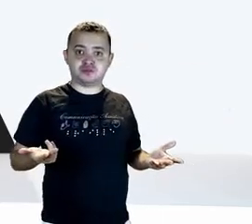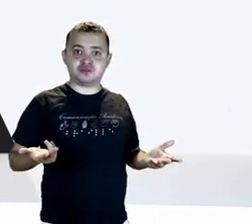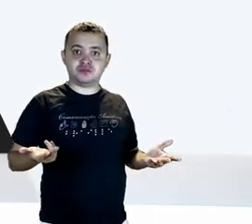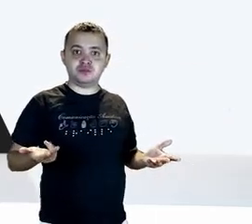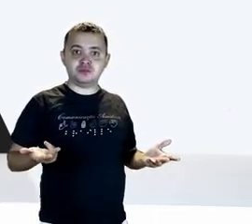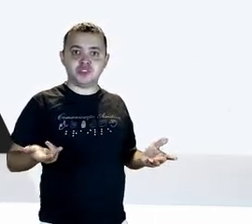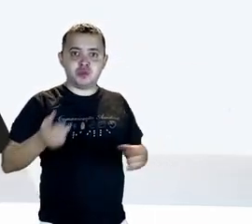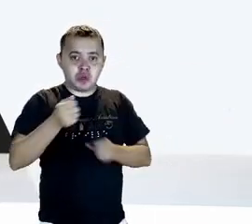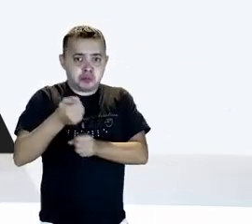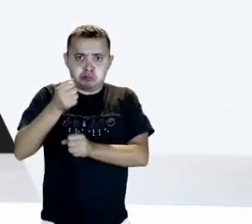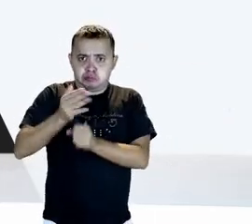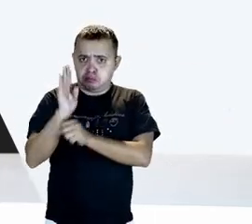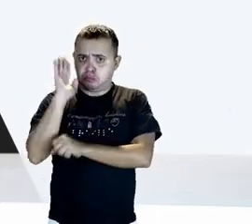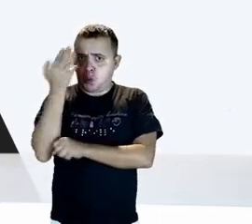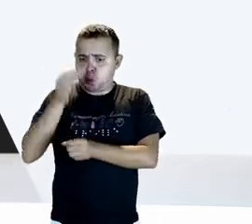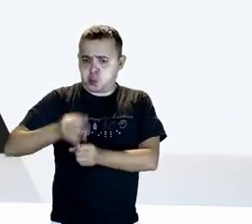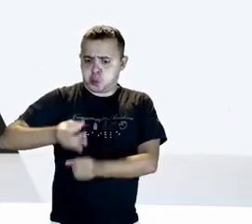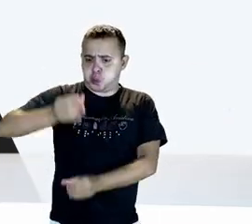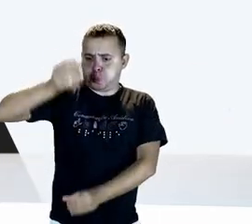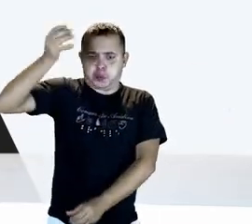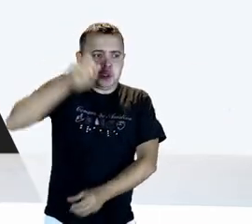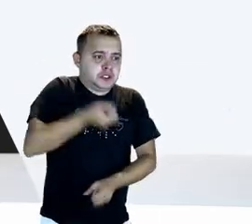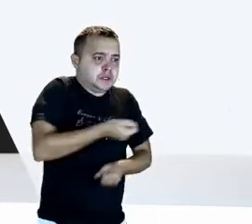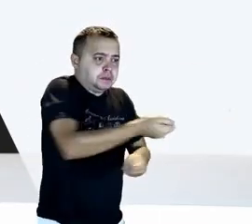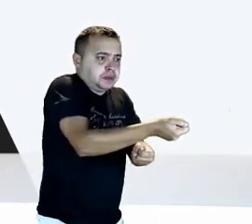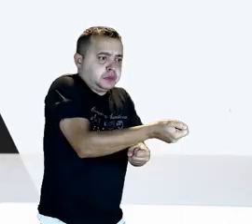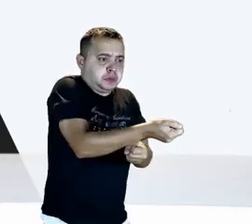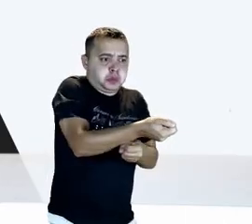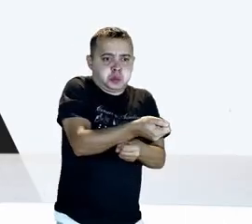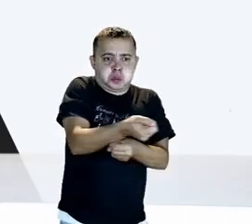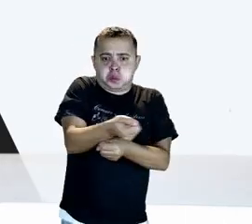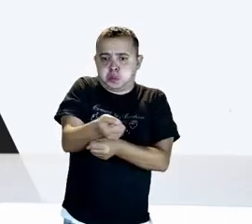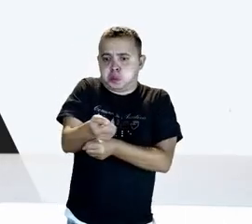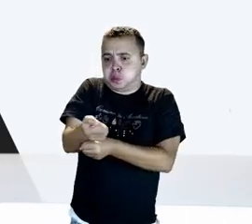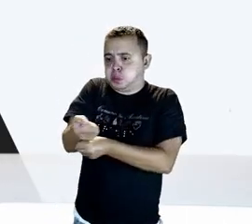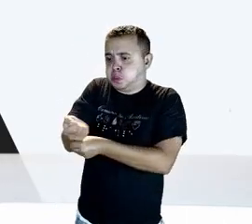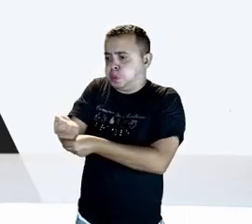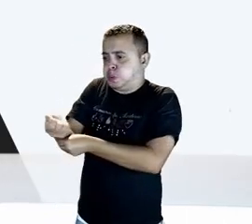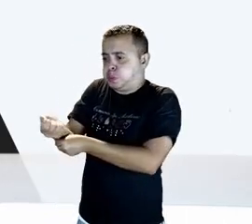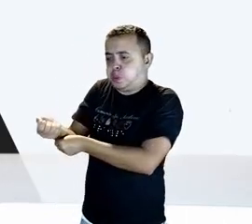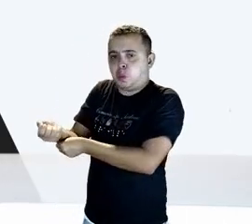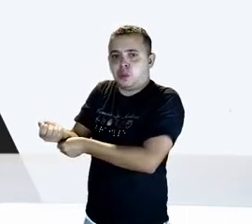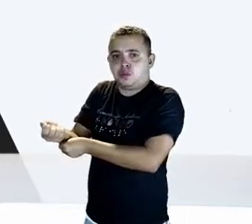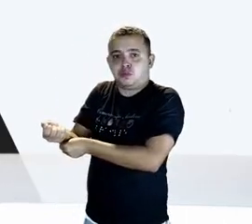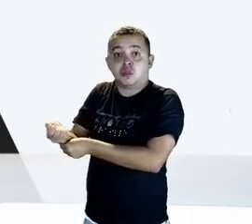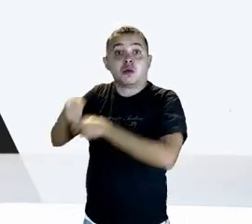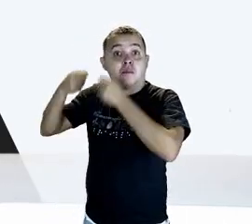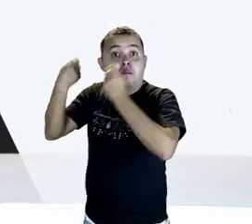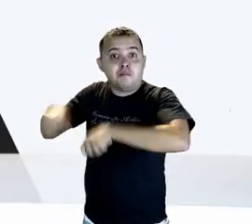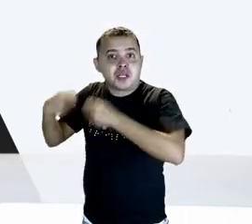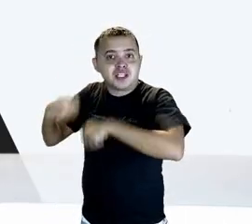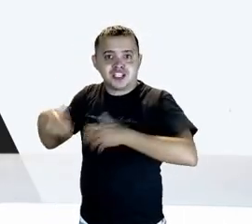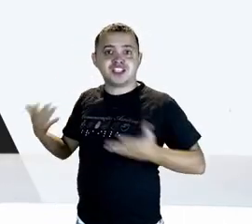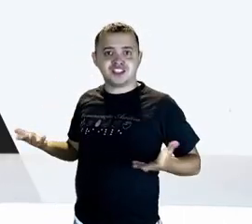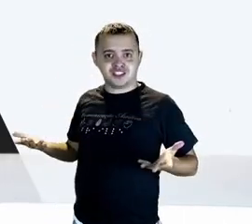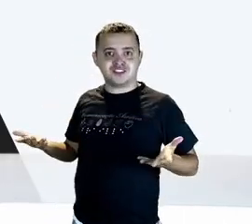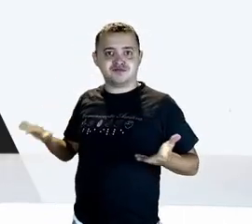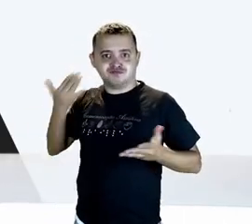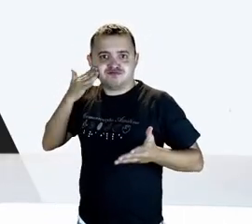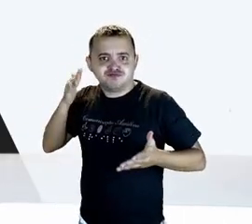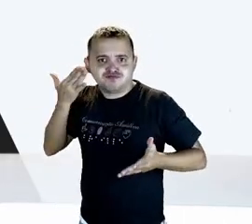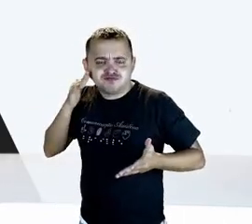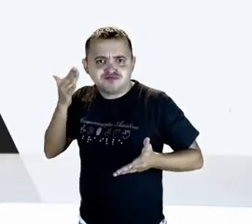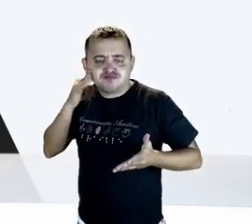ela com um bastão é uma das possibilidades que você tem para poder remover ela daquela